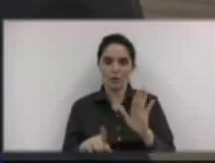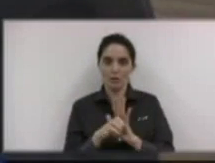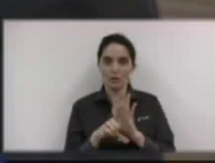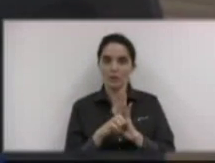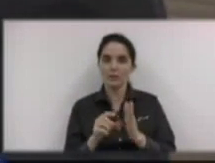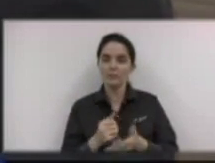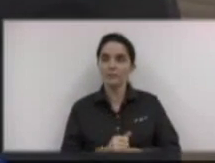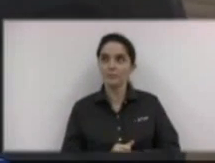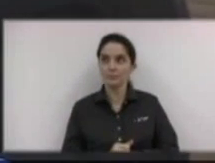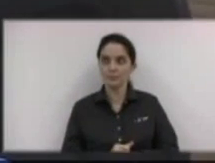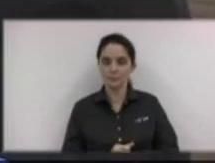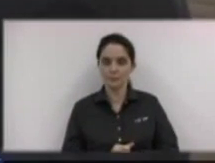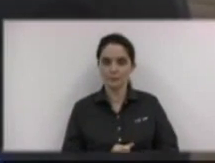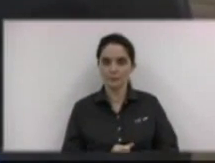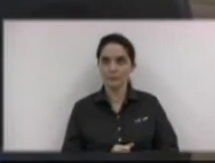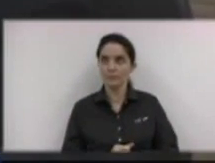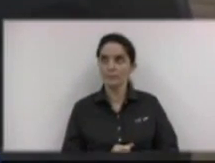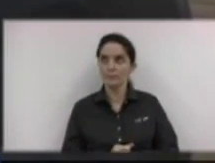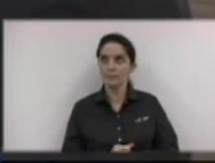Vereadora.